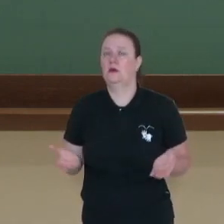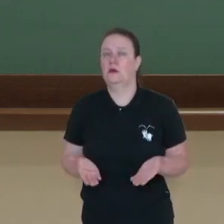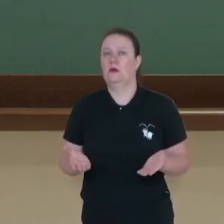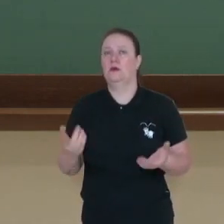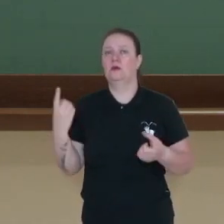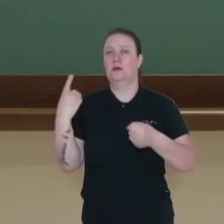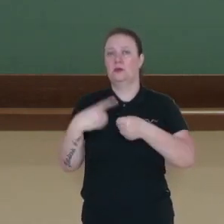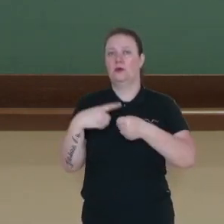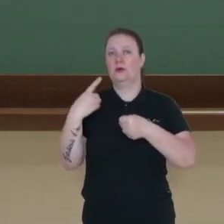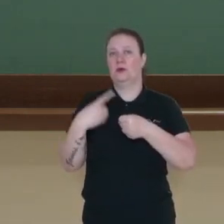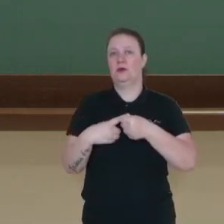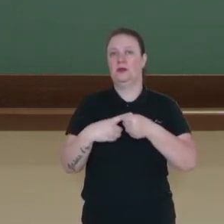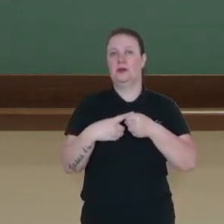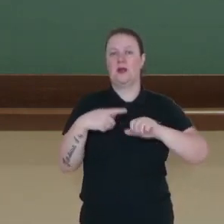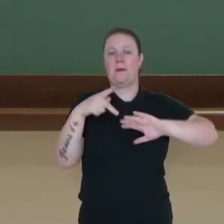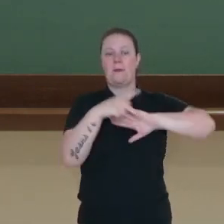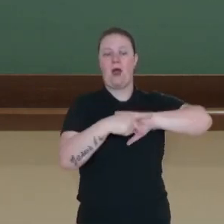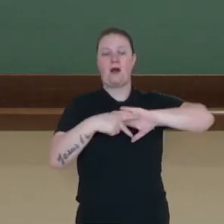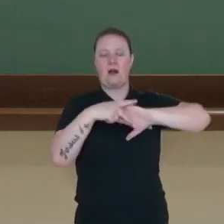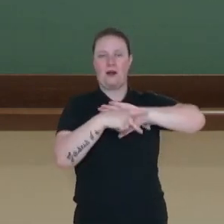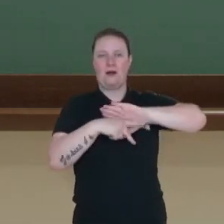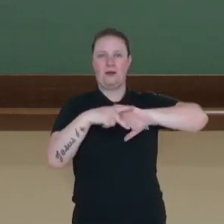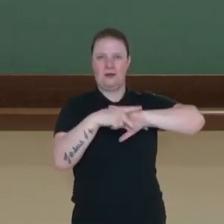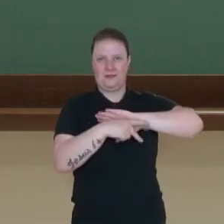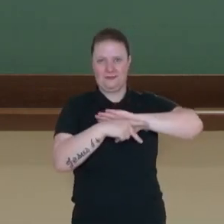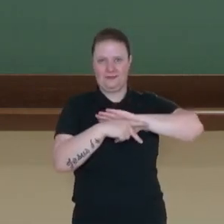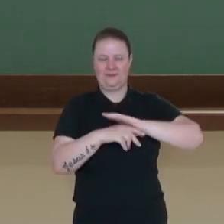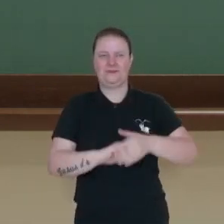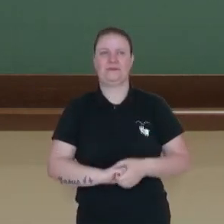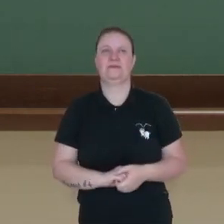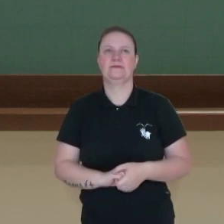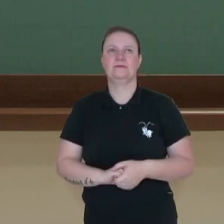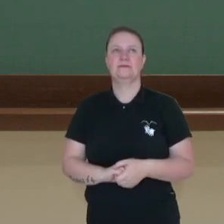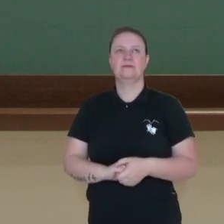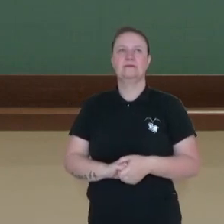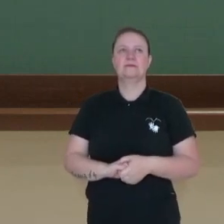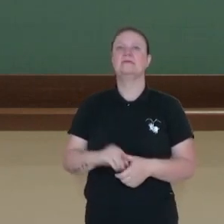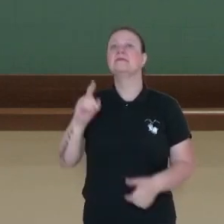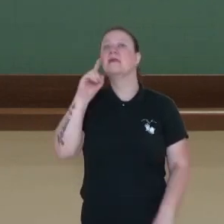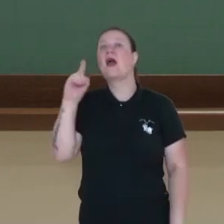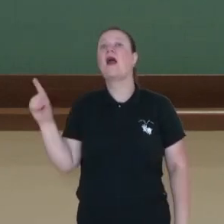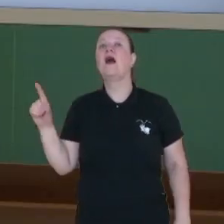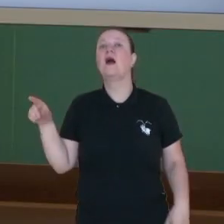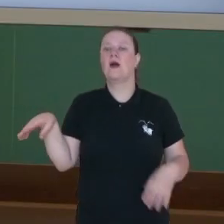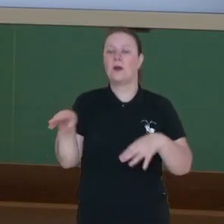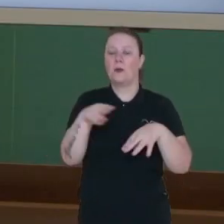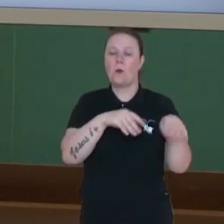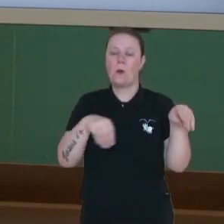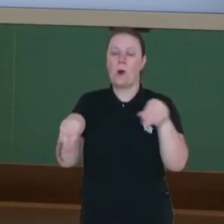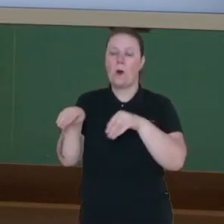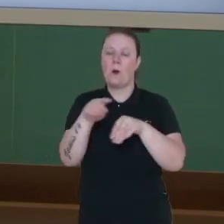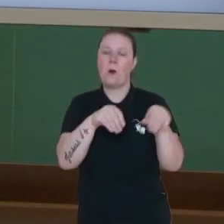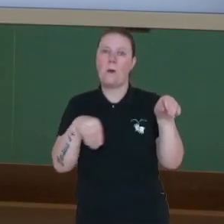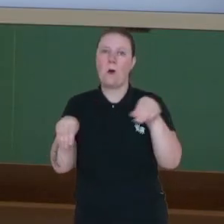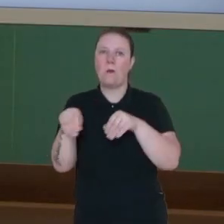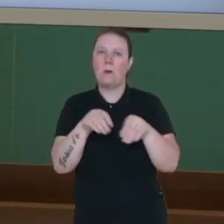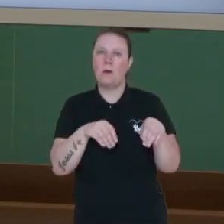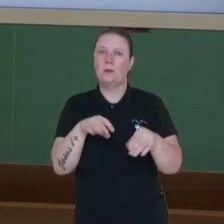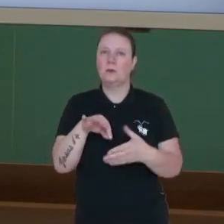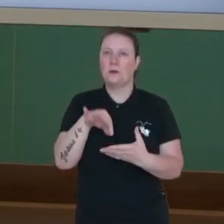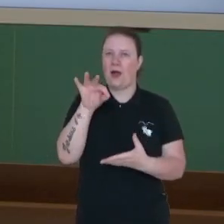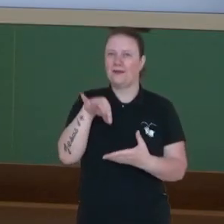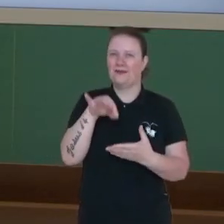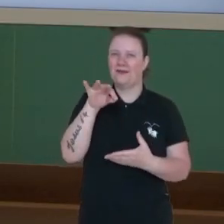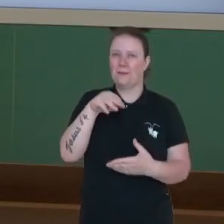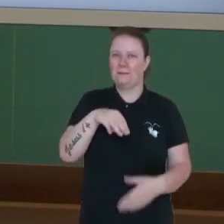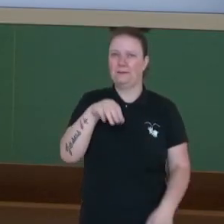município de Paranaguá, na ilha de Cotinga, né? E aqui a gente fala um pouquinho da erva mate, né? Do mate,